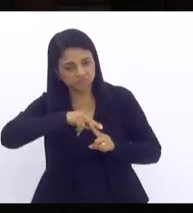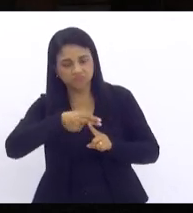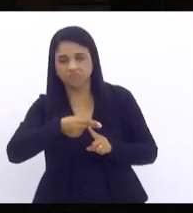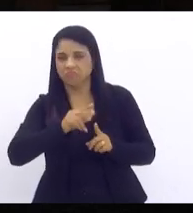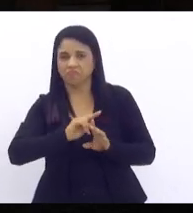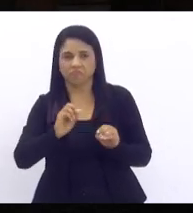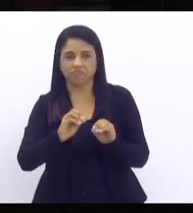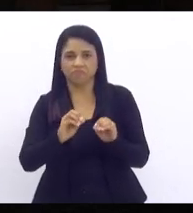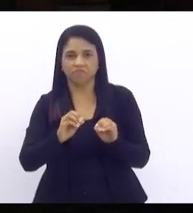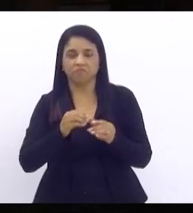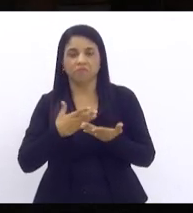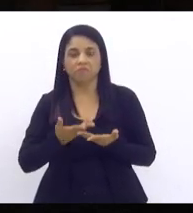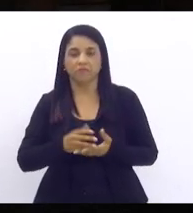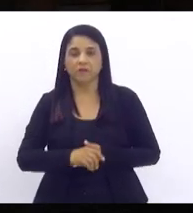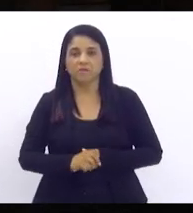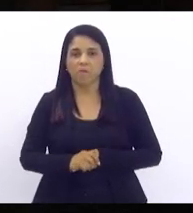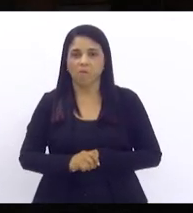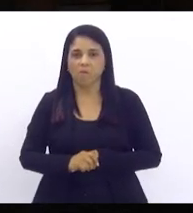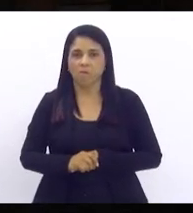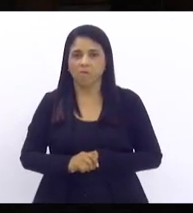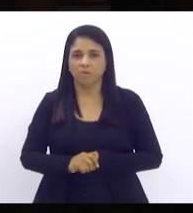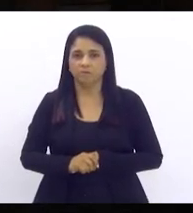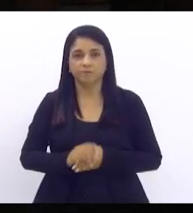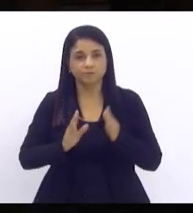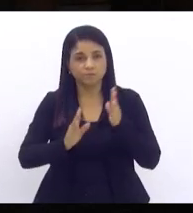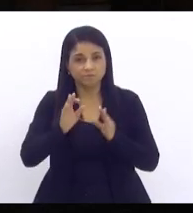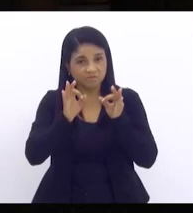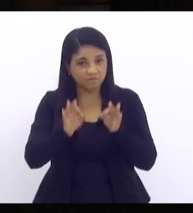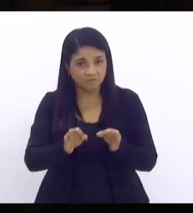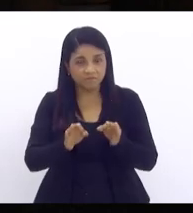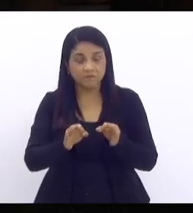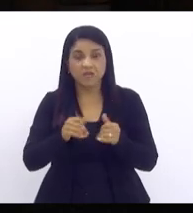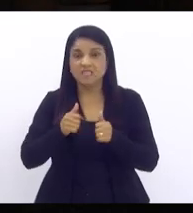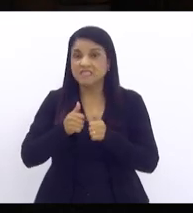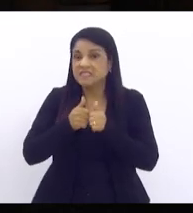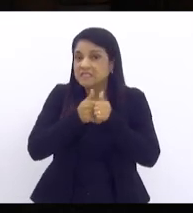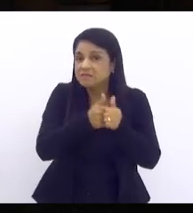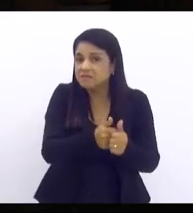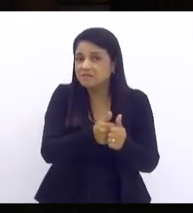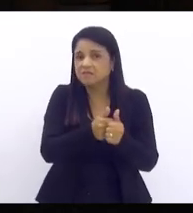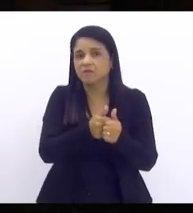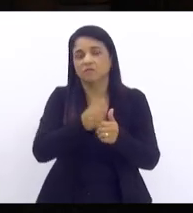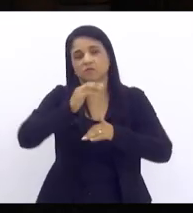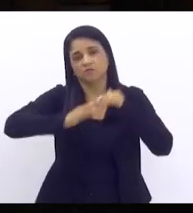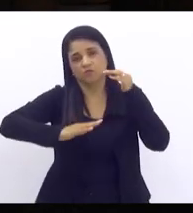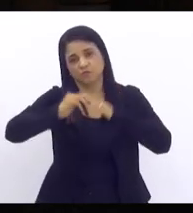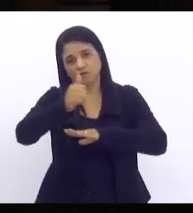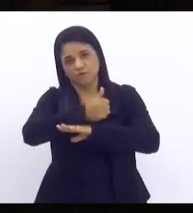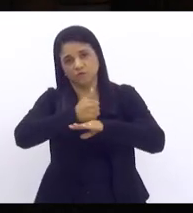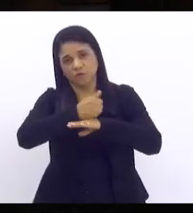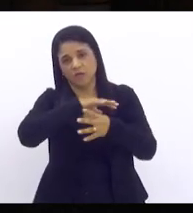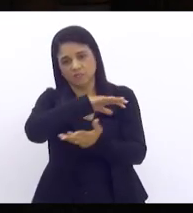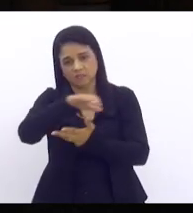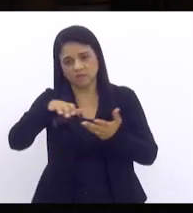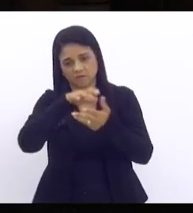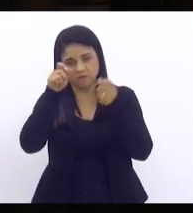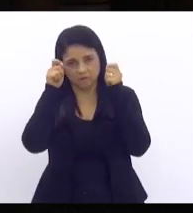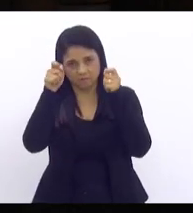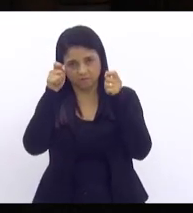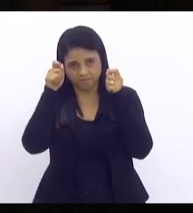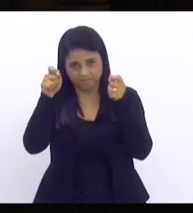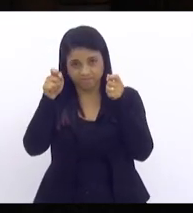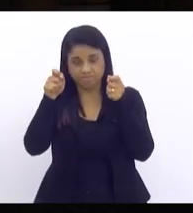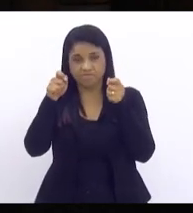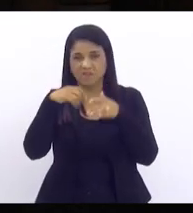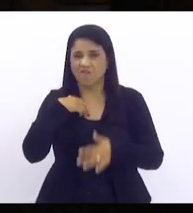coerente. É pura perseguição aos profissionais grevistas. É